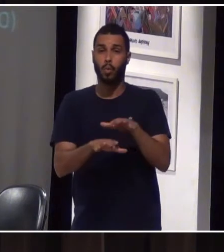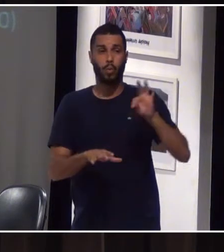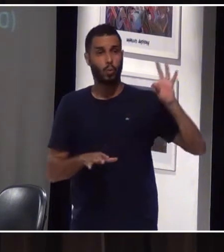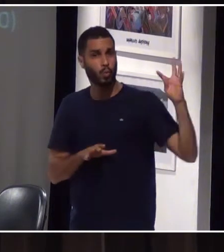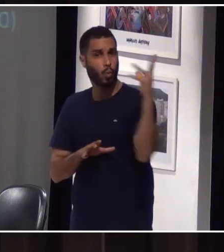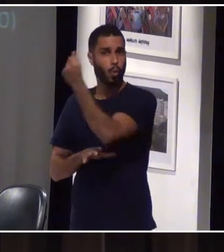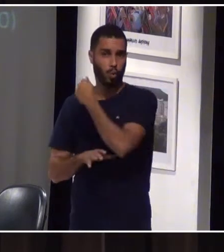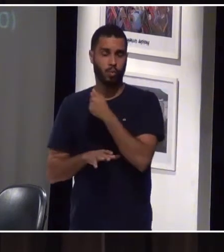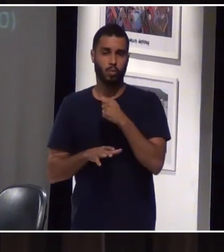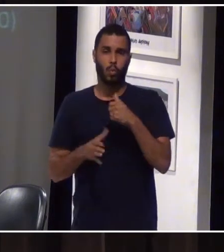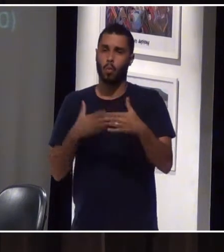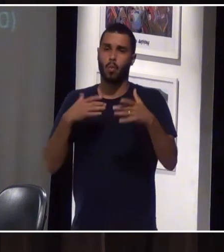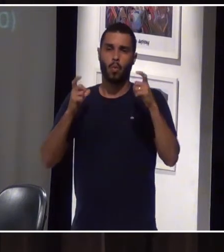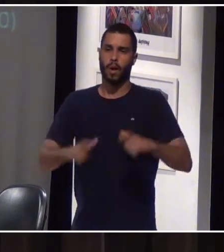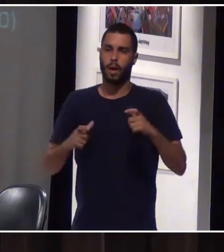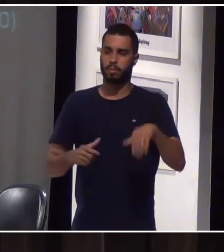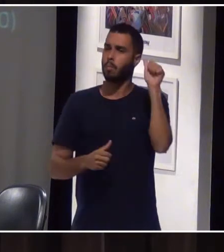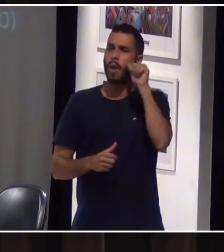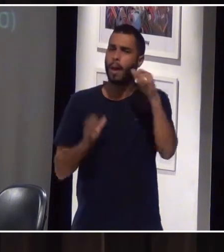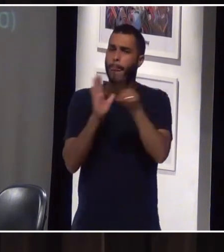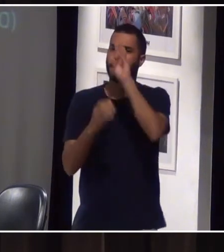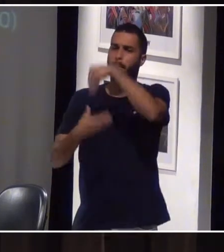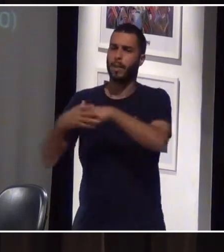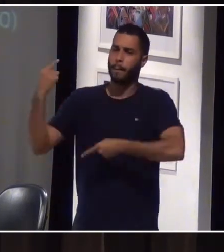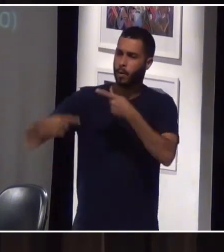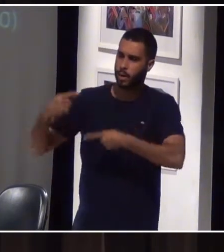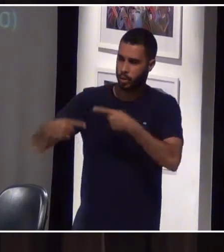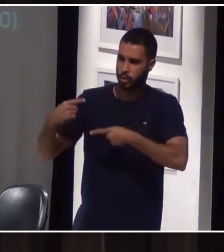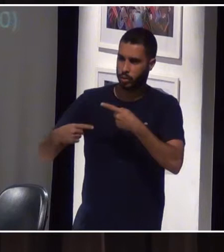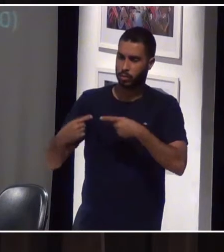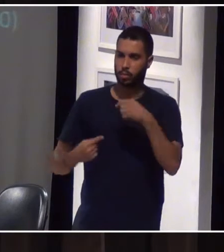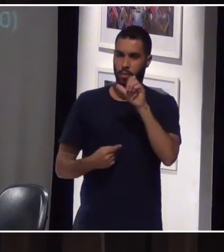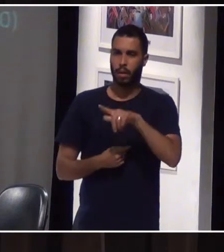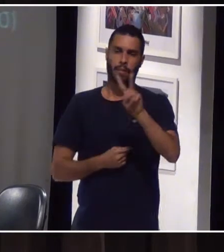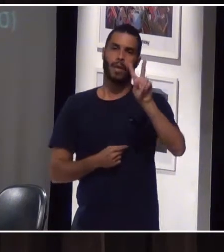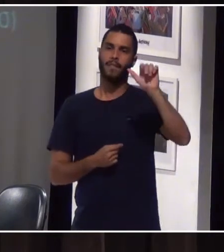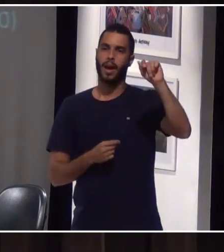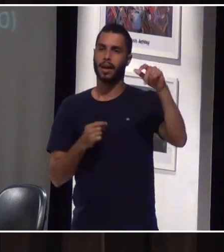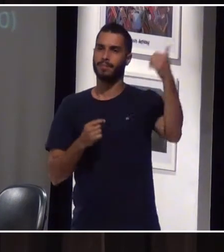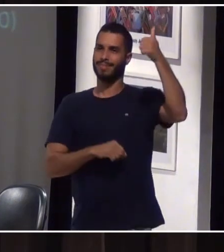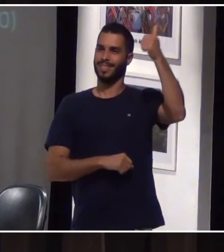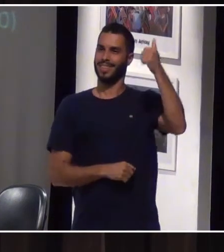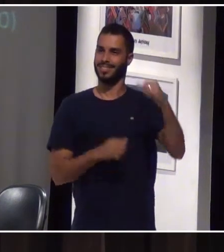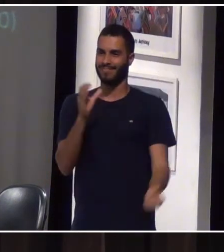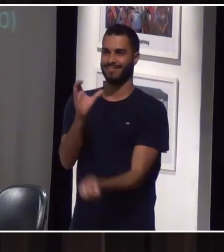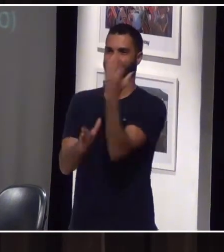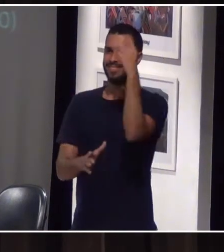os espaços. Reservas de vagas para mulheres na política, que foi uma das primeiras reservas de vagas que a gente teve no